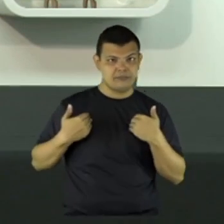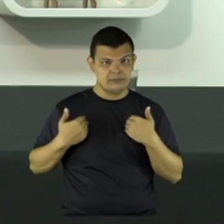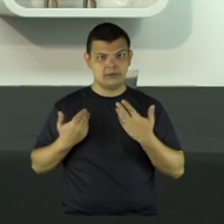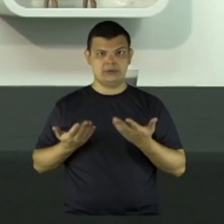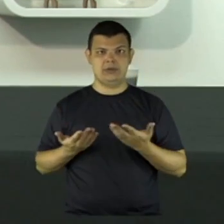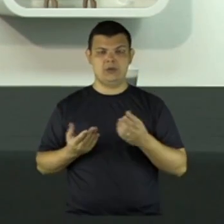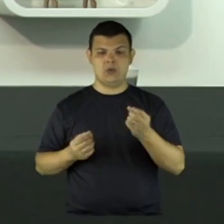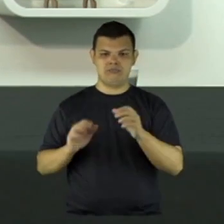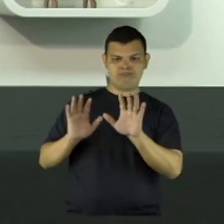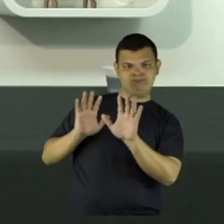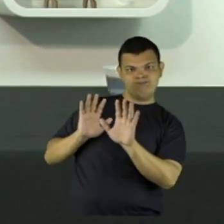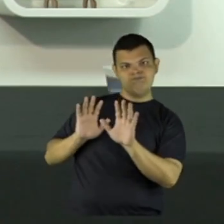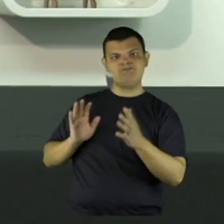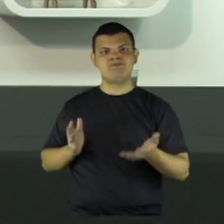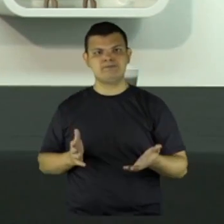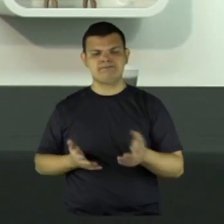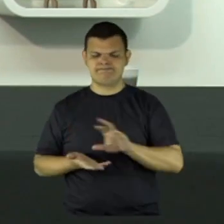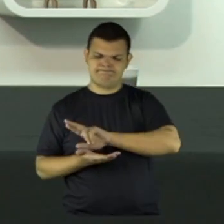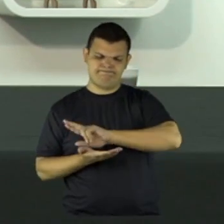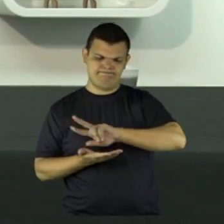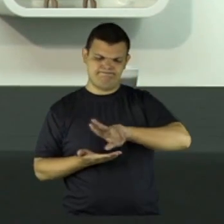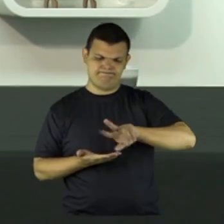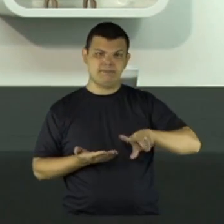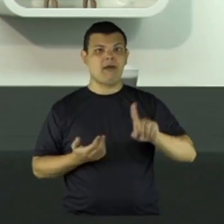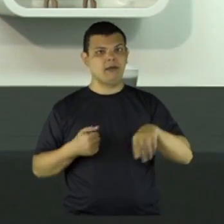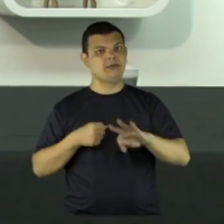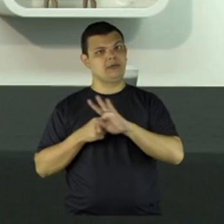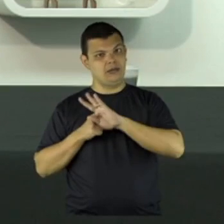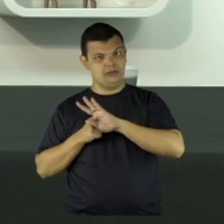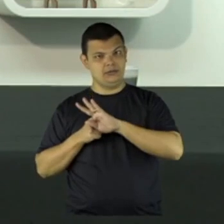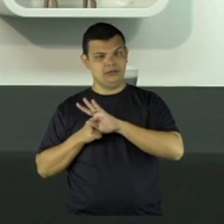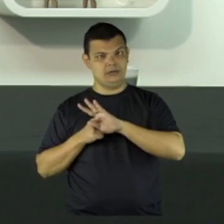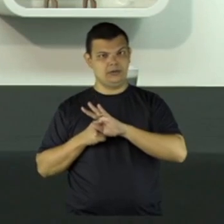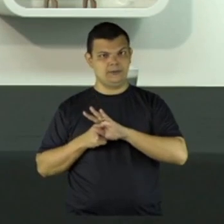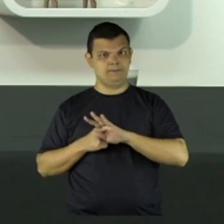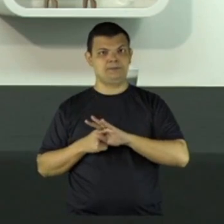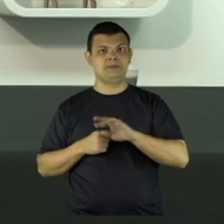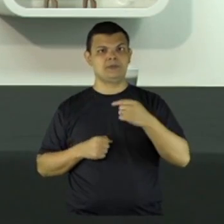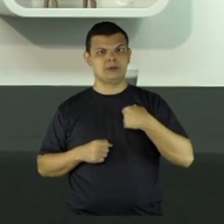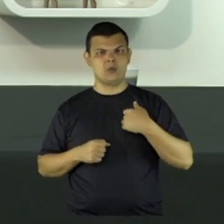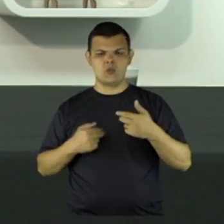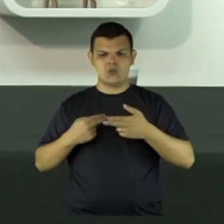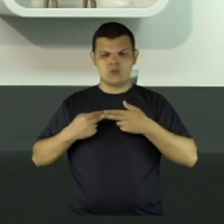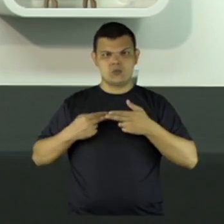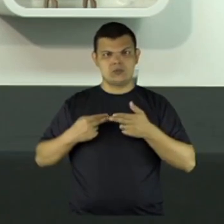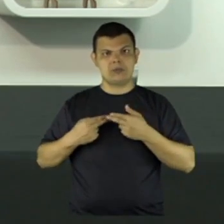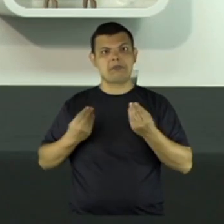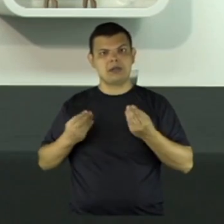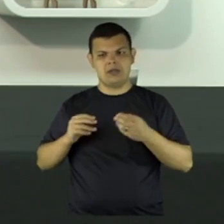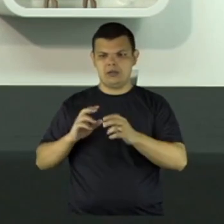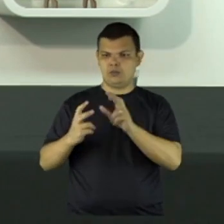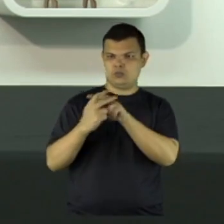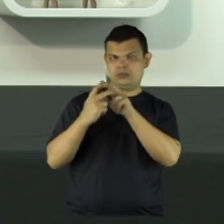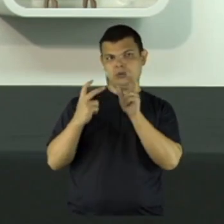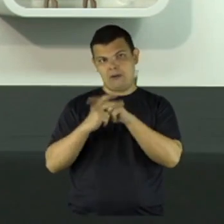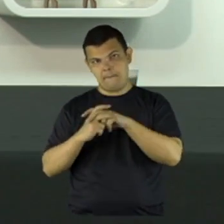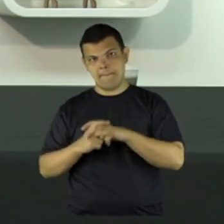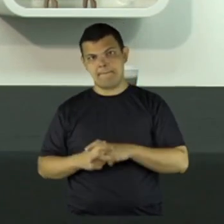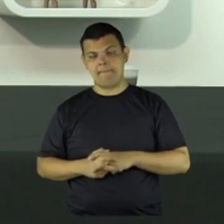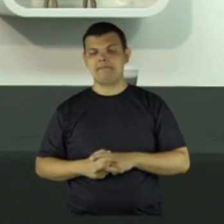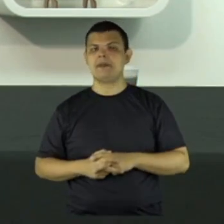se esquivar. Então, isso são técnicas que você utiliza para lutar. Então, isso é algo